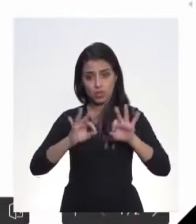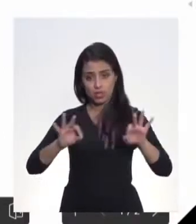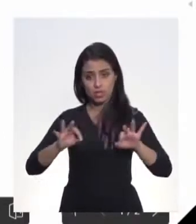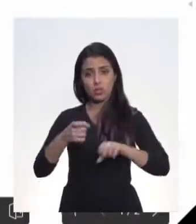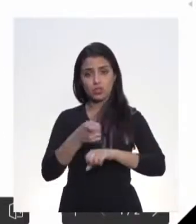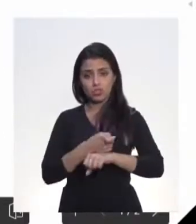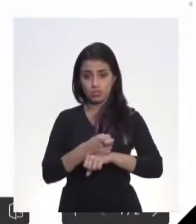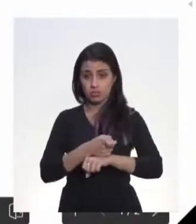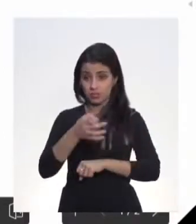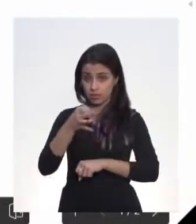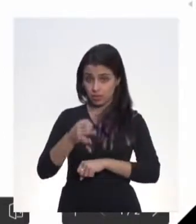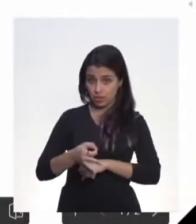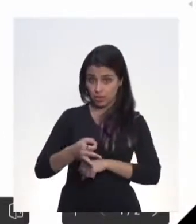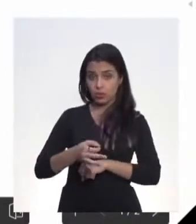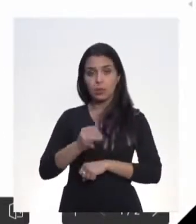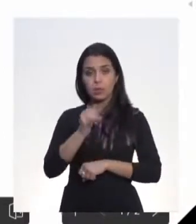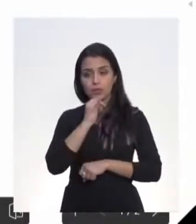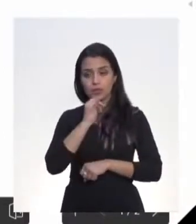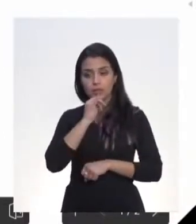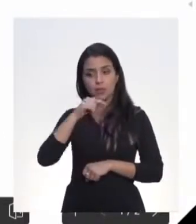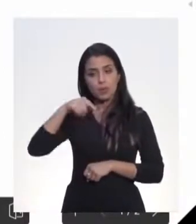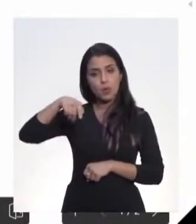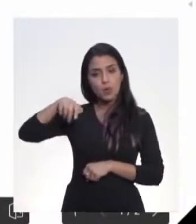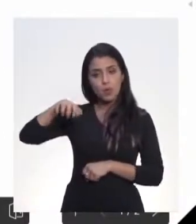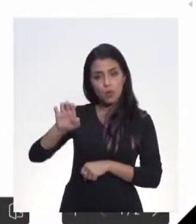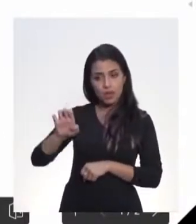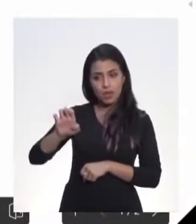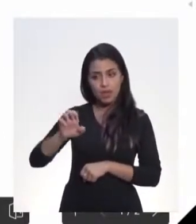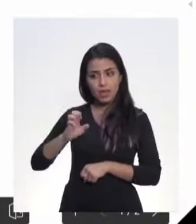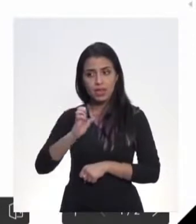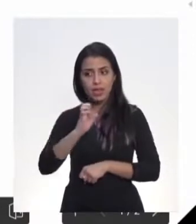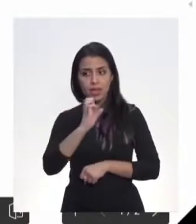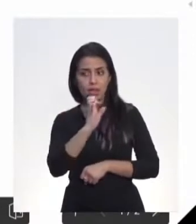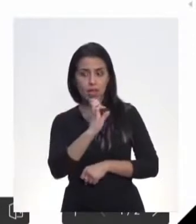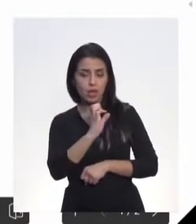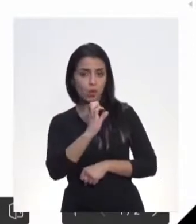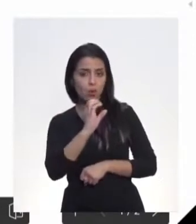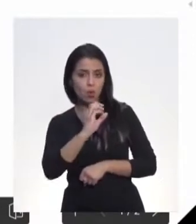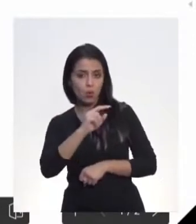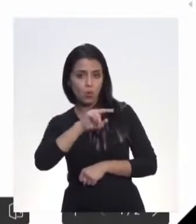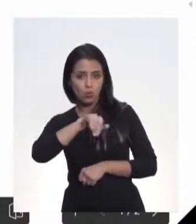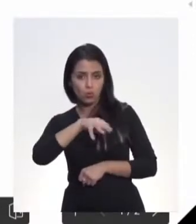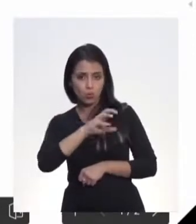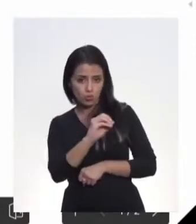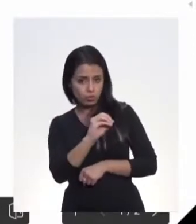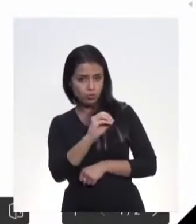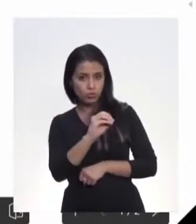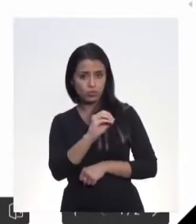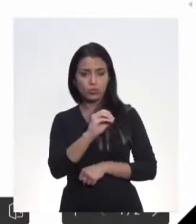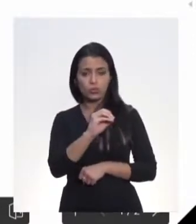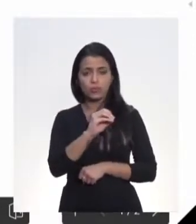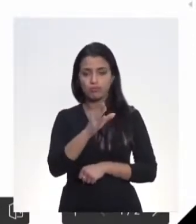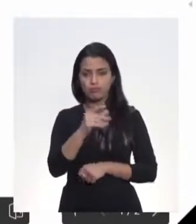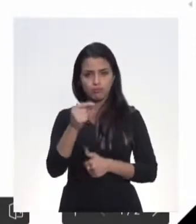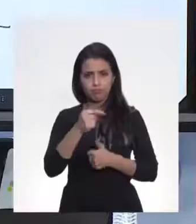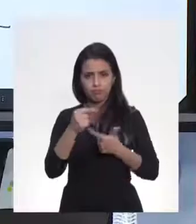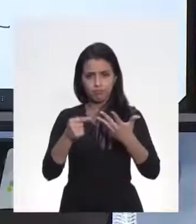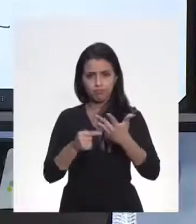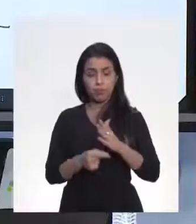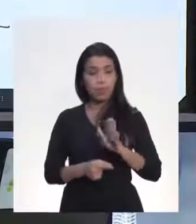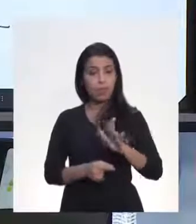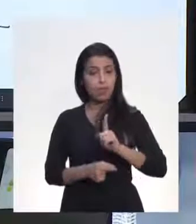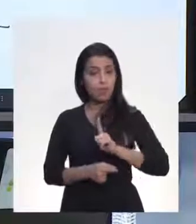certo? Então, o que, o cujo, né, o de que, paraná. Então, olha só, mas eu tenho uma informação